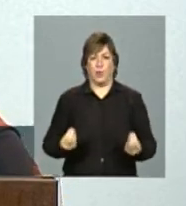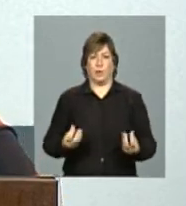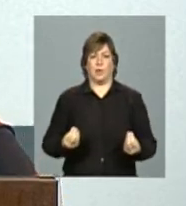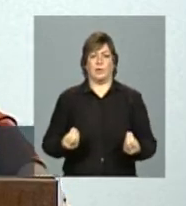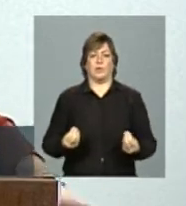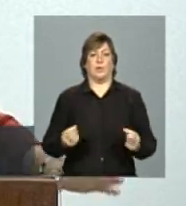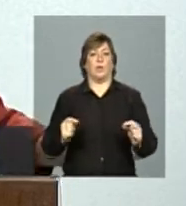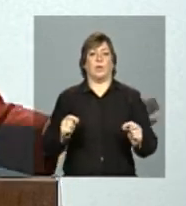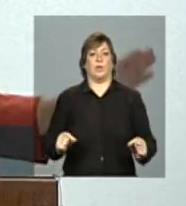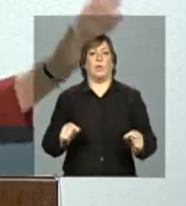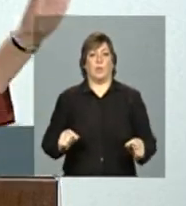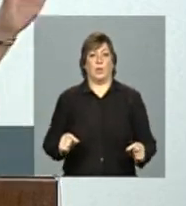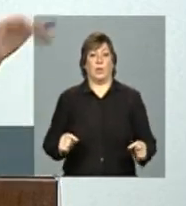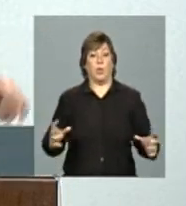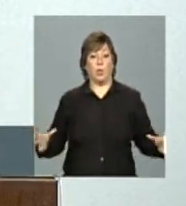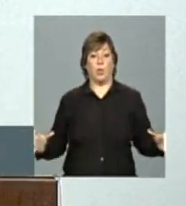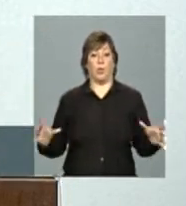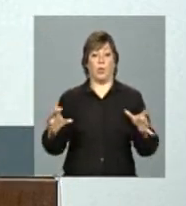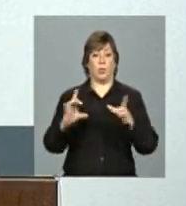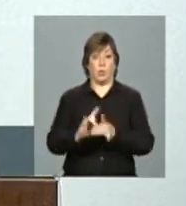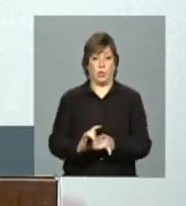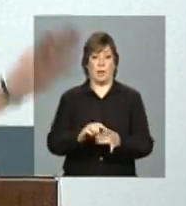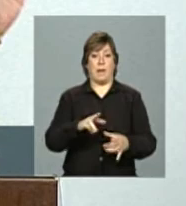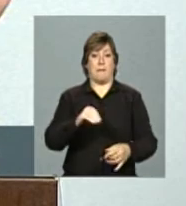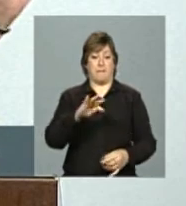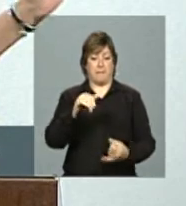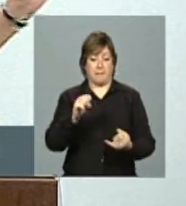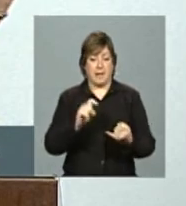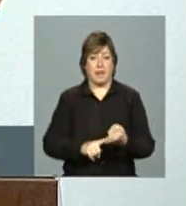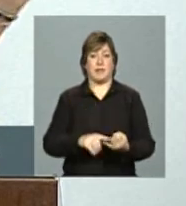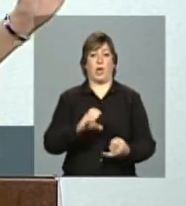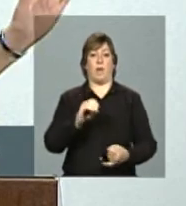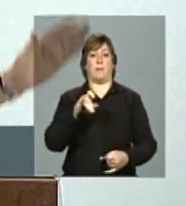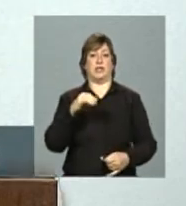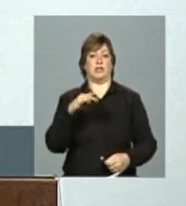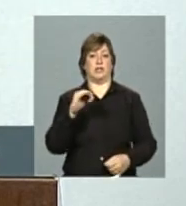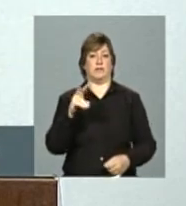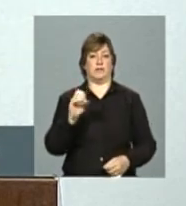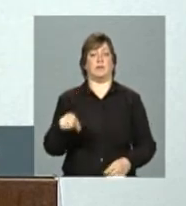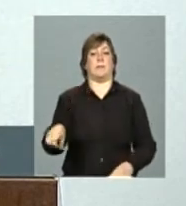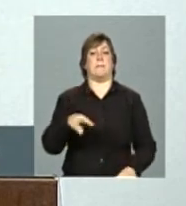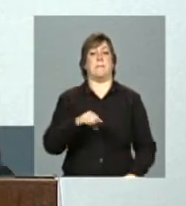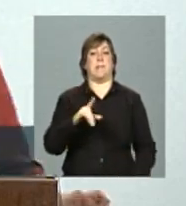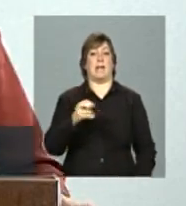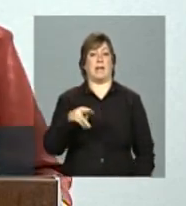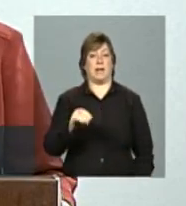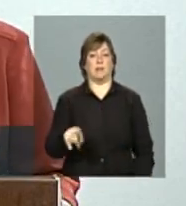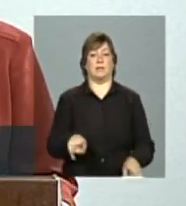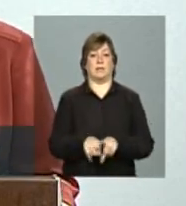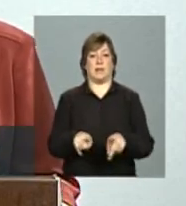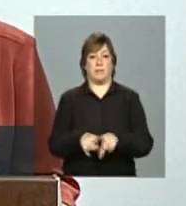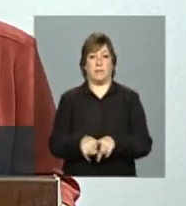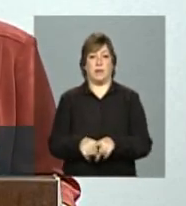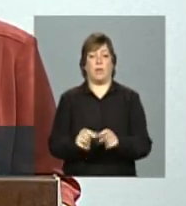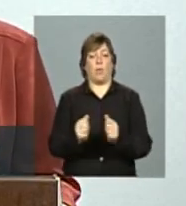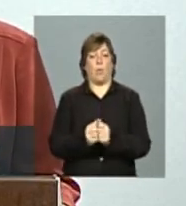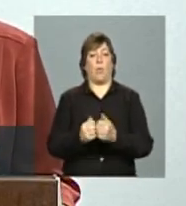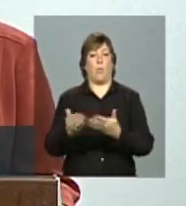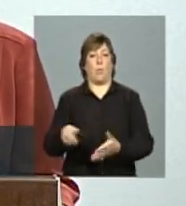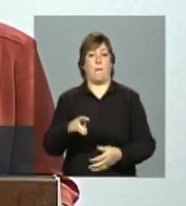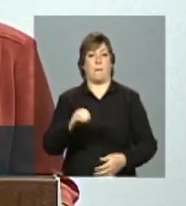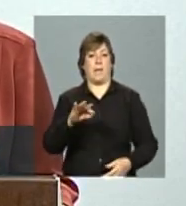em acoplar as metas objetivos do desenvolvimento do milênio as metas